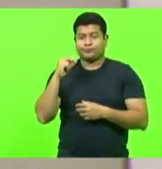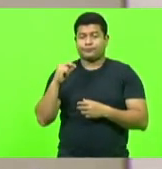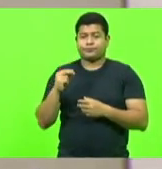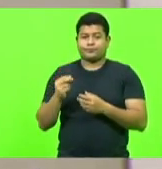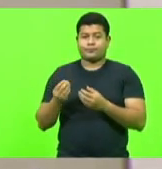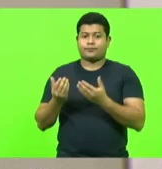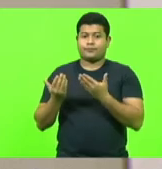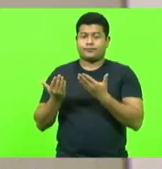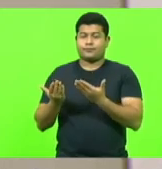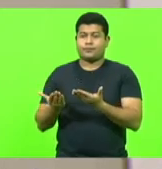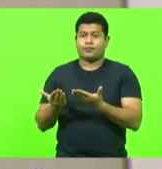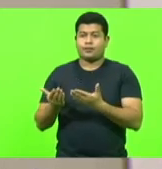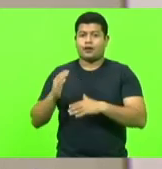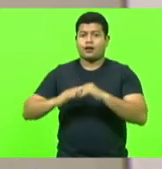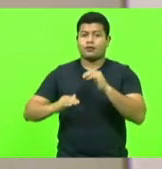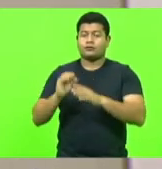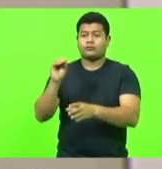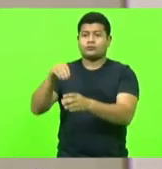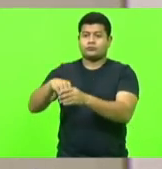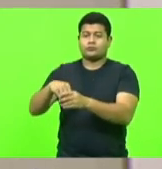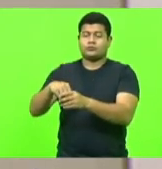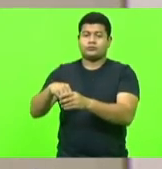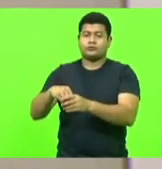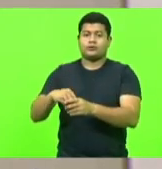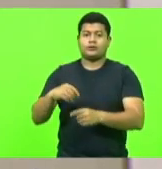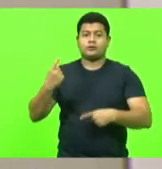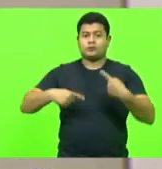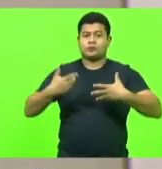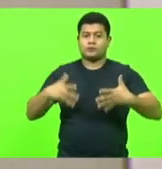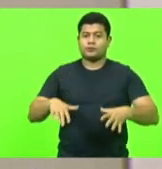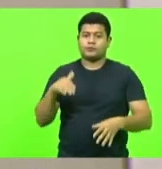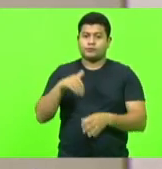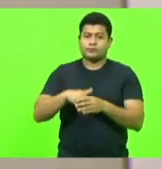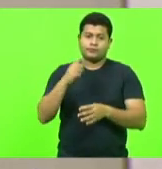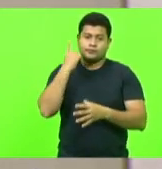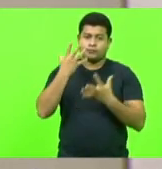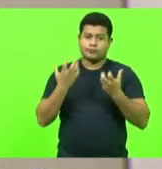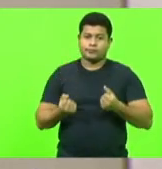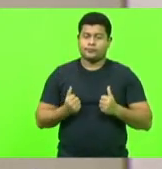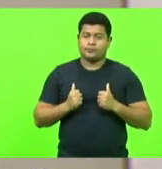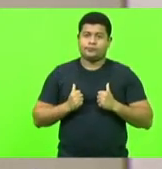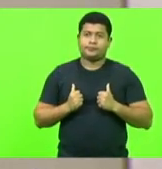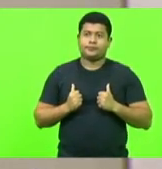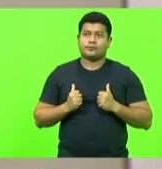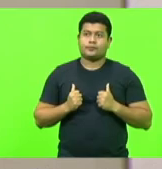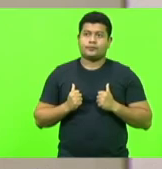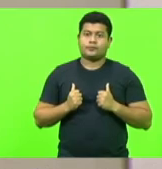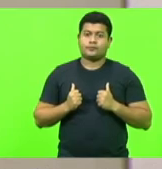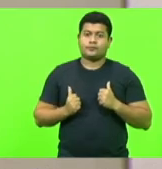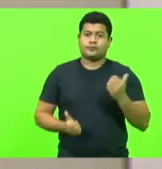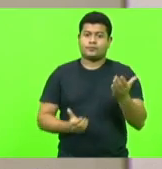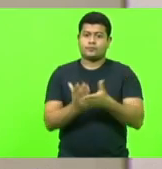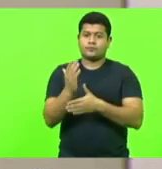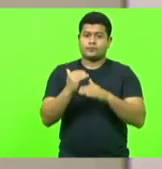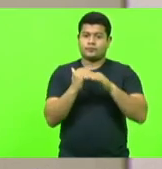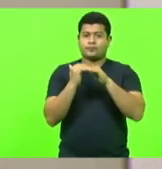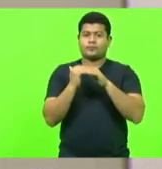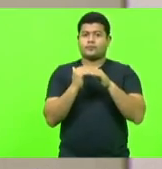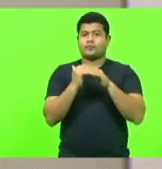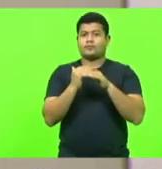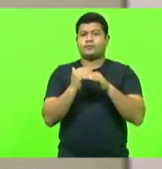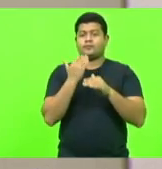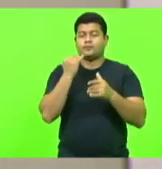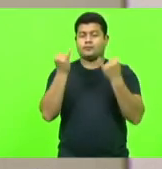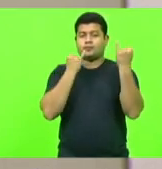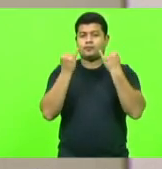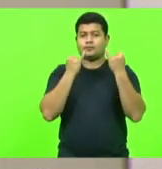discussão. Não havendo quem queira discutir, em votação. Deputados que aprovam, permaneçam como se encontram. Aprovado por unanimidade. Pedido